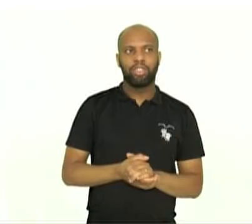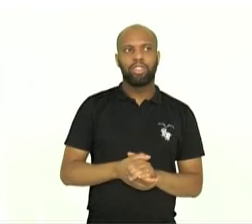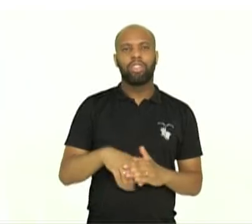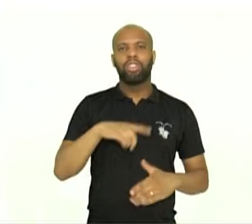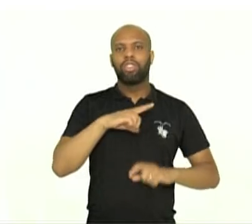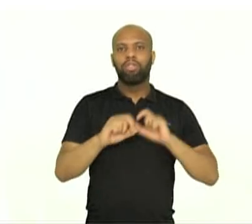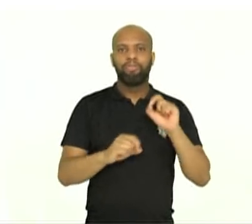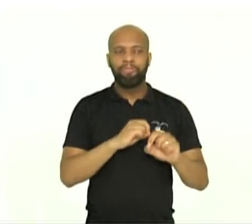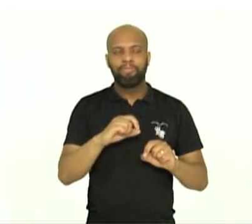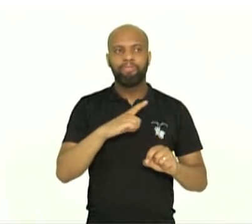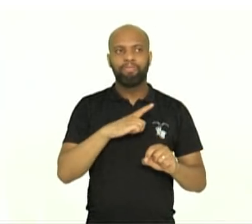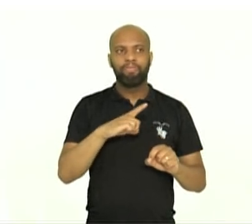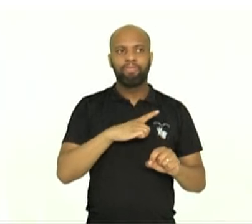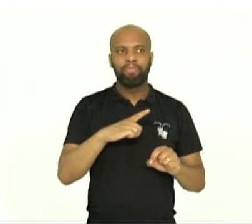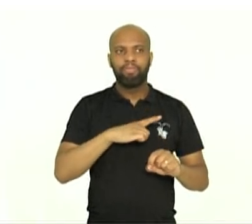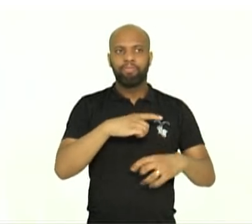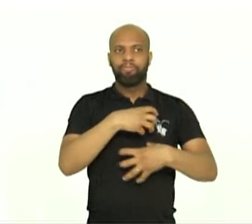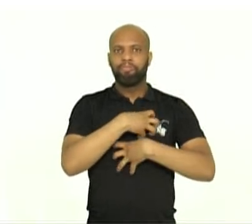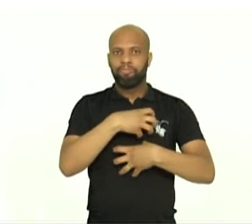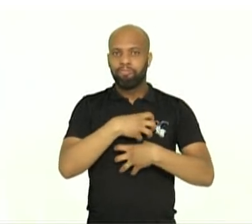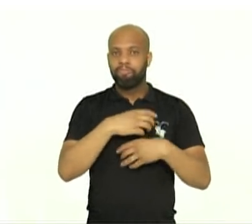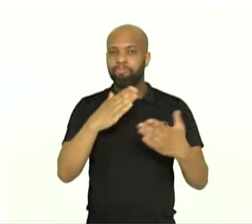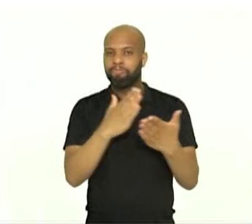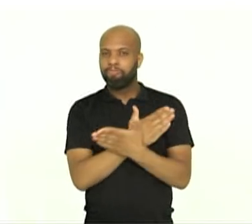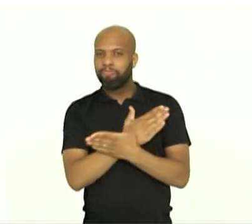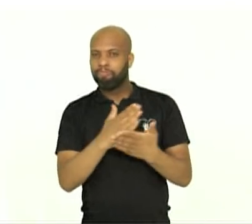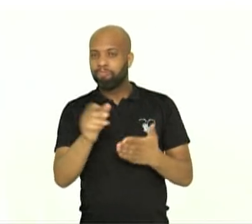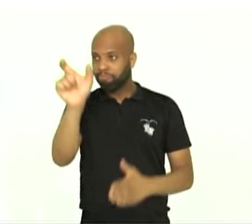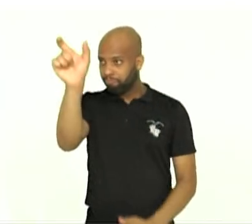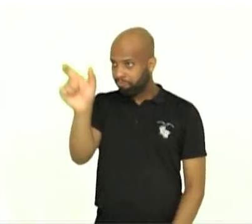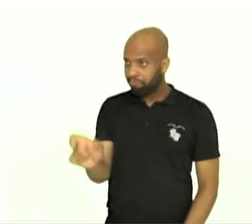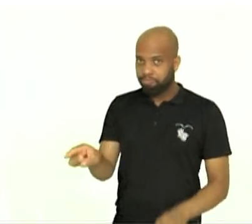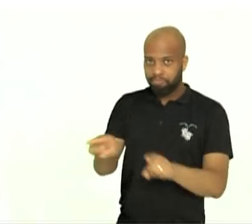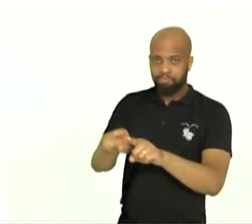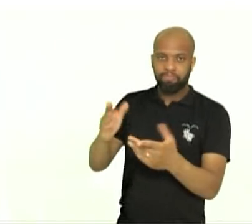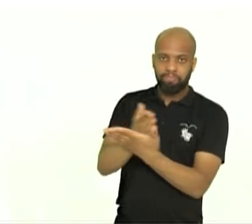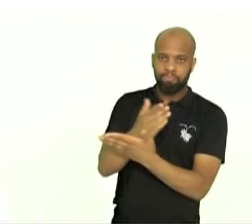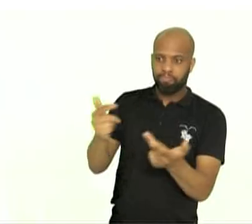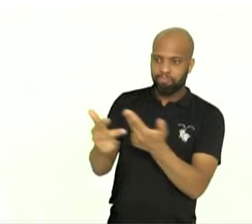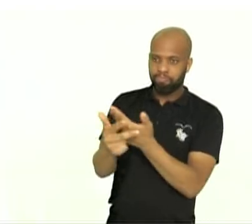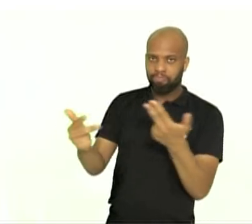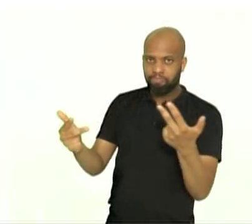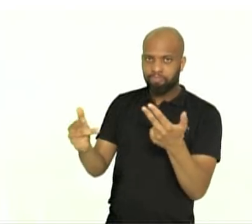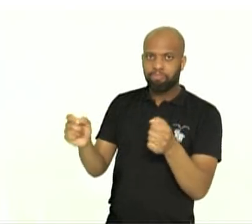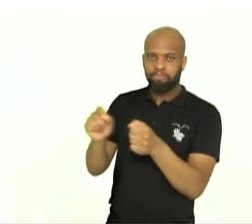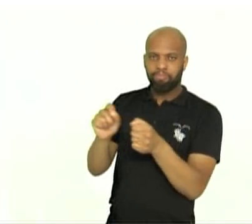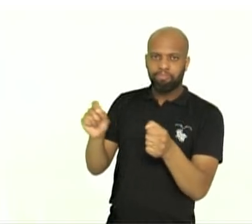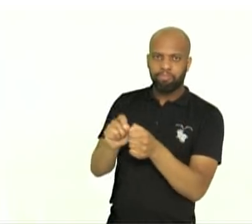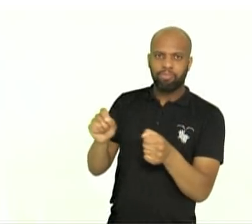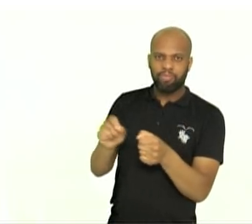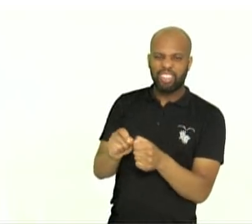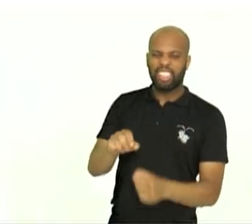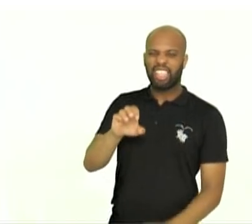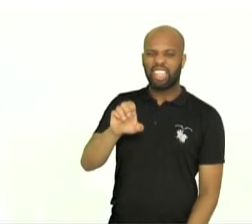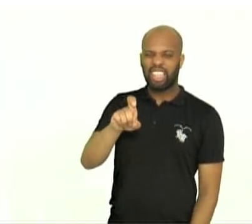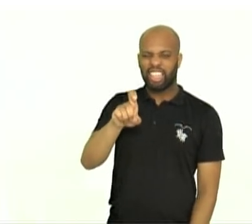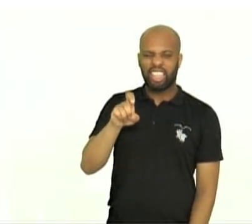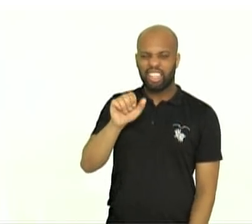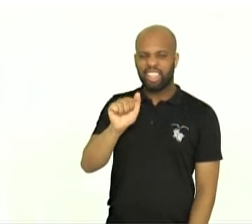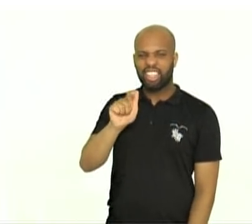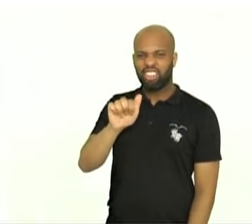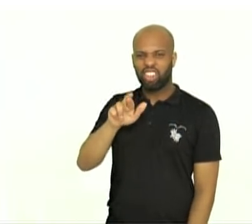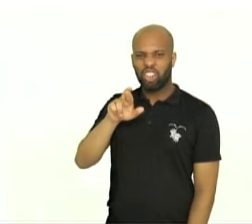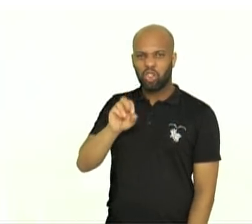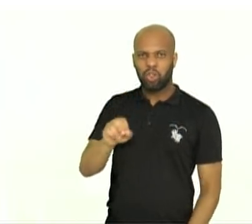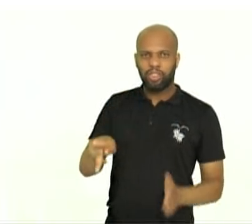exagera nos traços de caráter de alguém, né? Ou de algo para torná-lo burlesco, né? Aquela coisa satírica